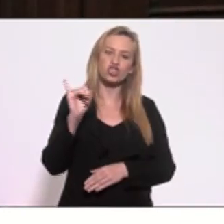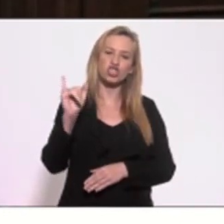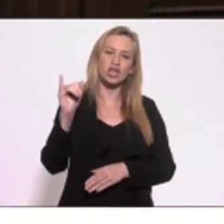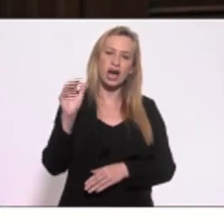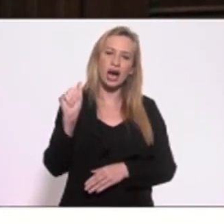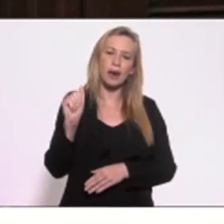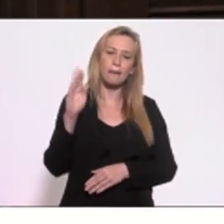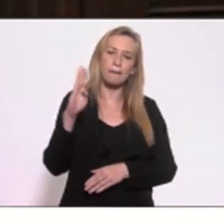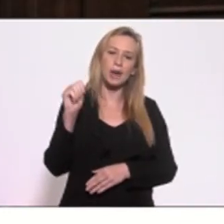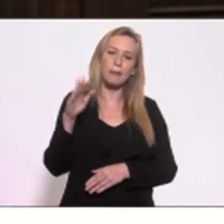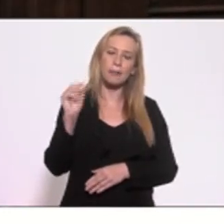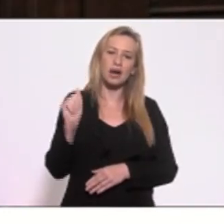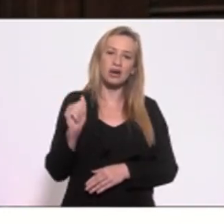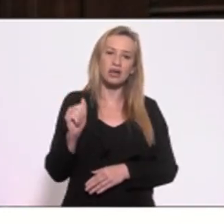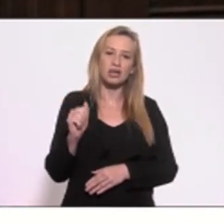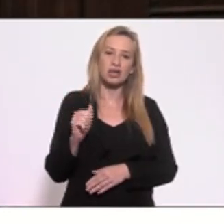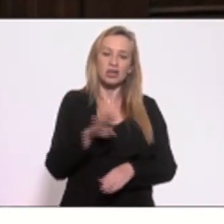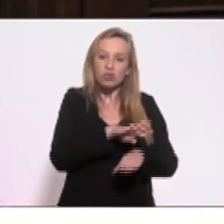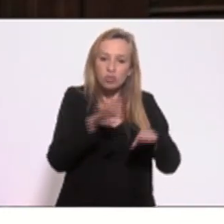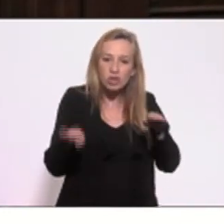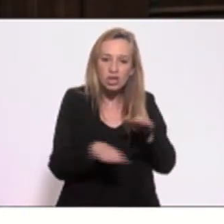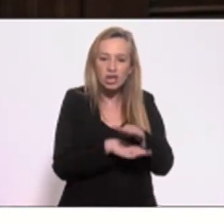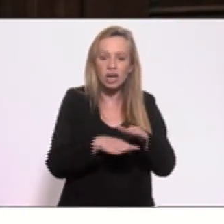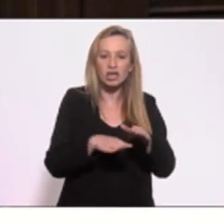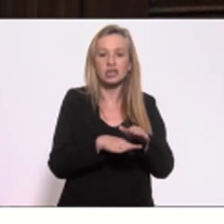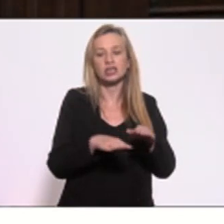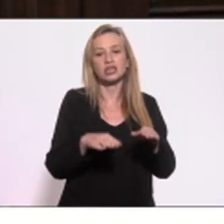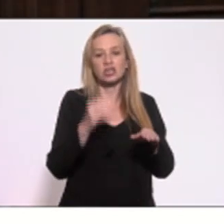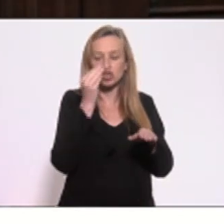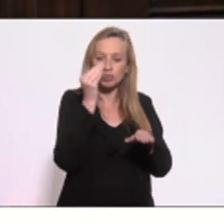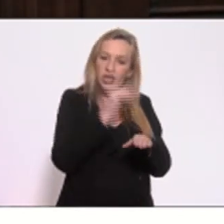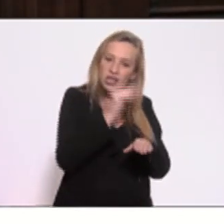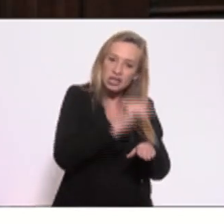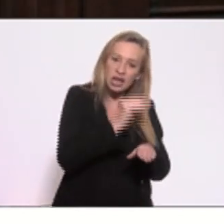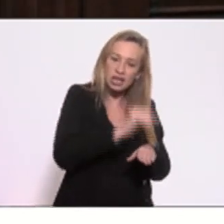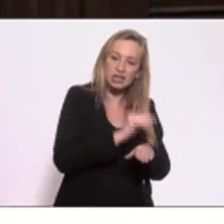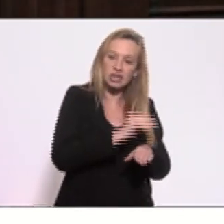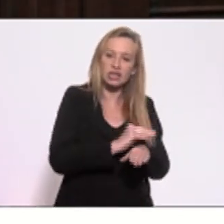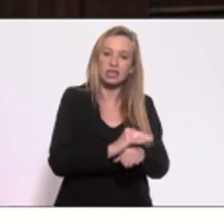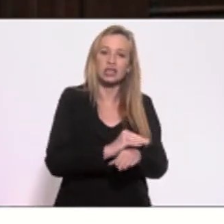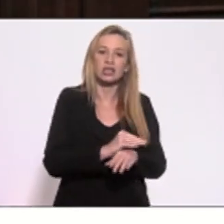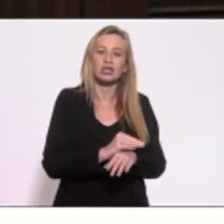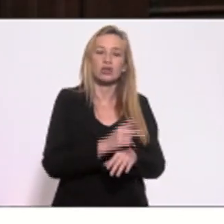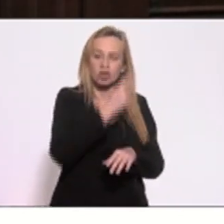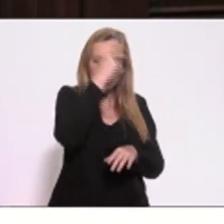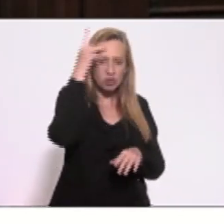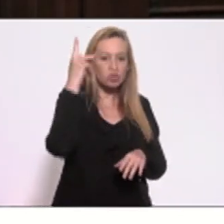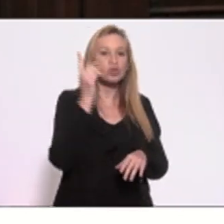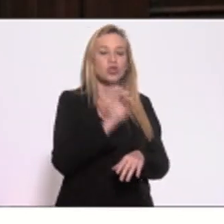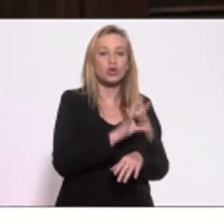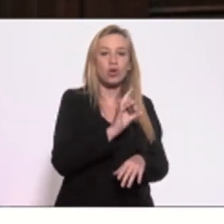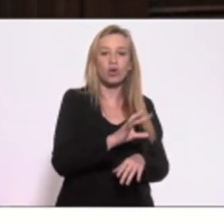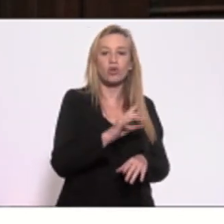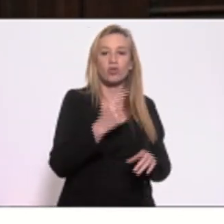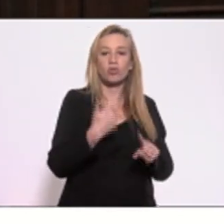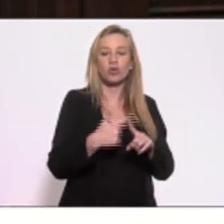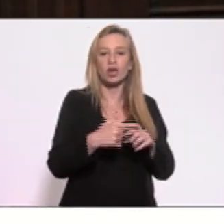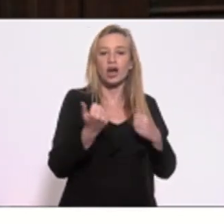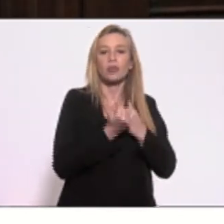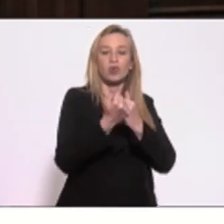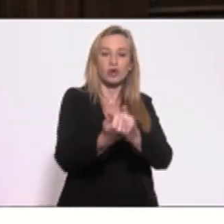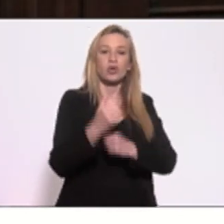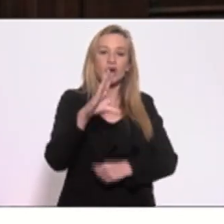pela multidão por transportar camponeses apoiadores de Evo Morales. É importante dizer